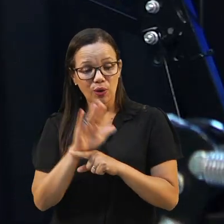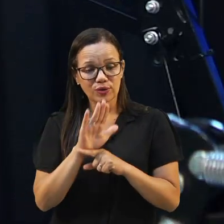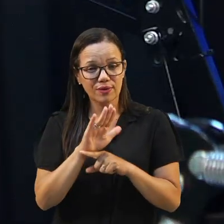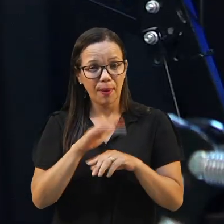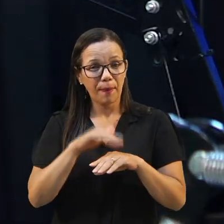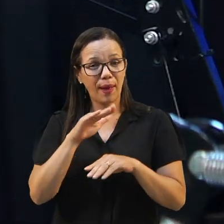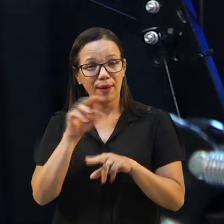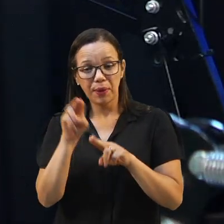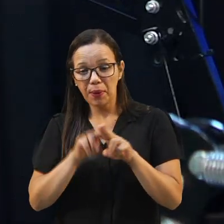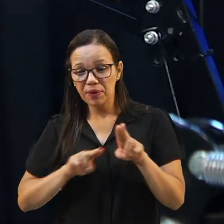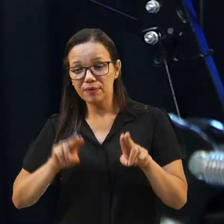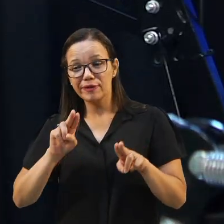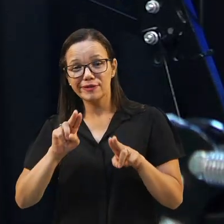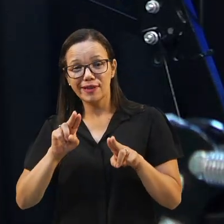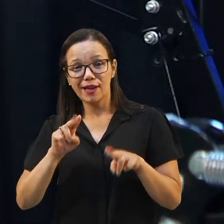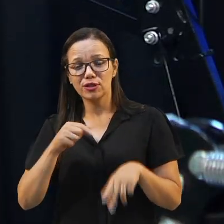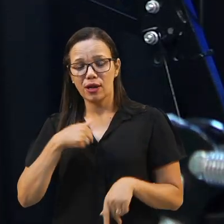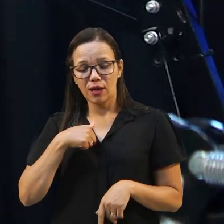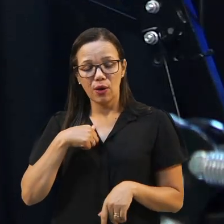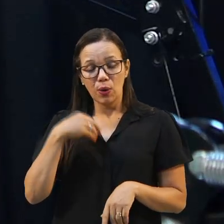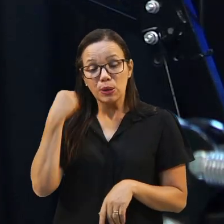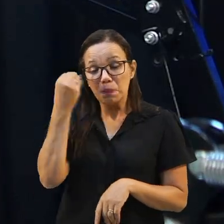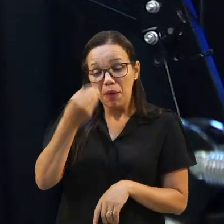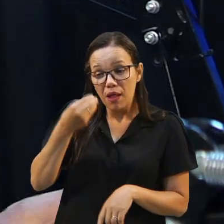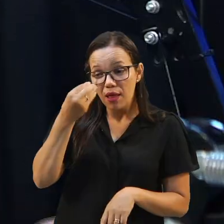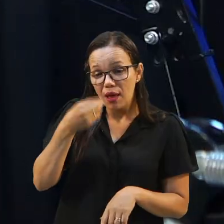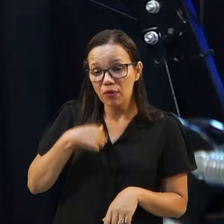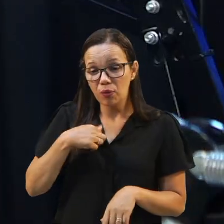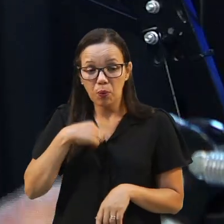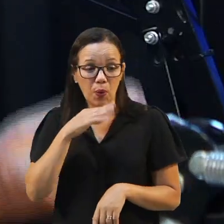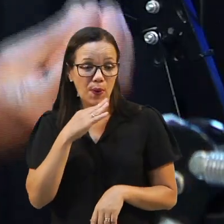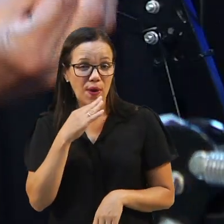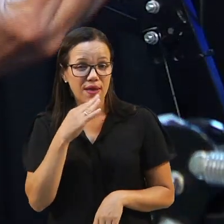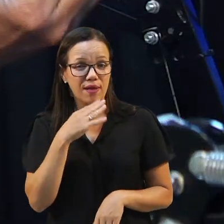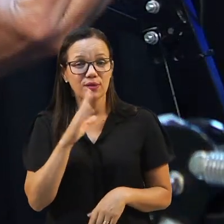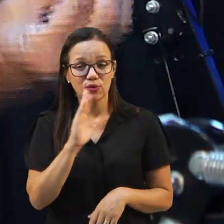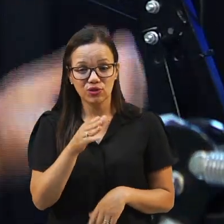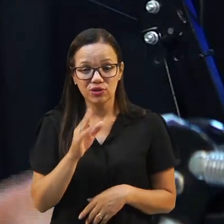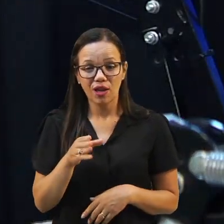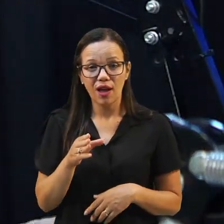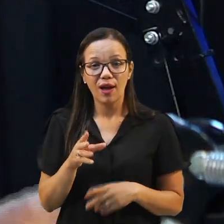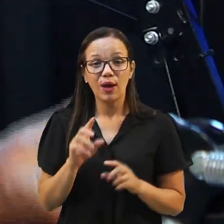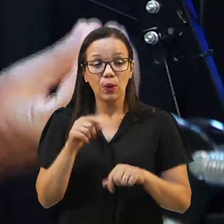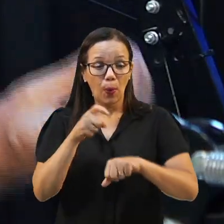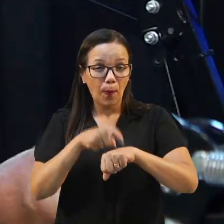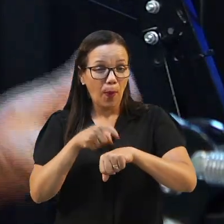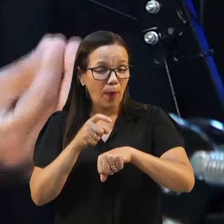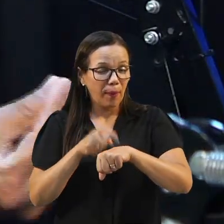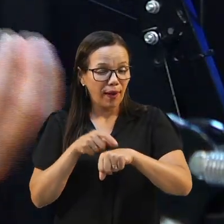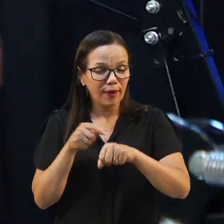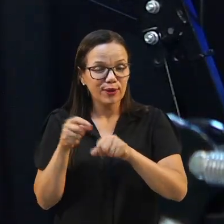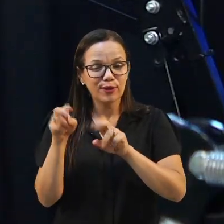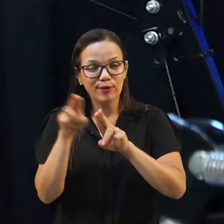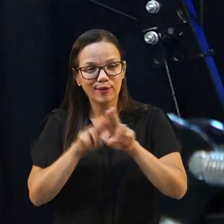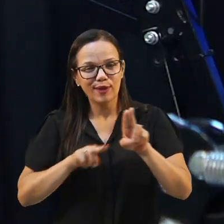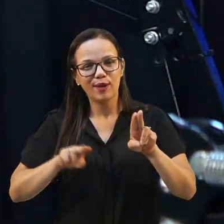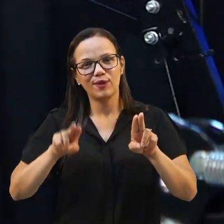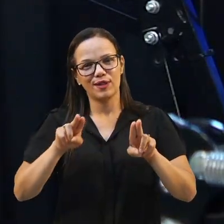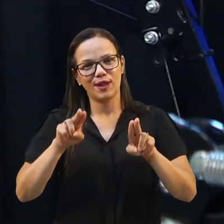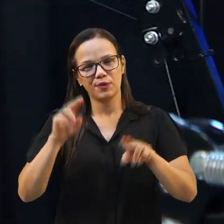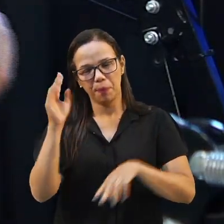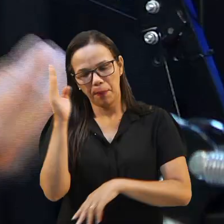para a universidade, dado a minha experiência e o conhecimento daquele momento da Universidade